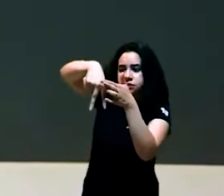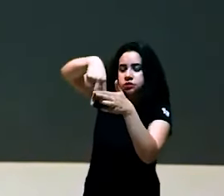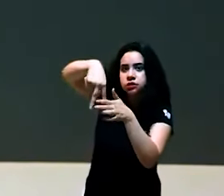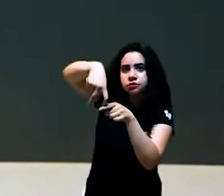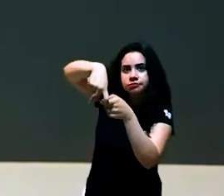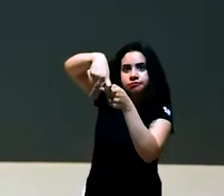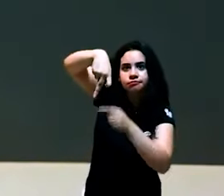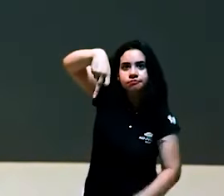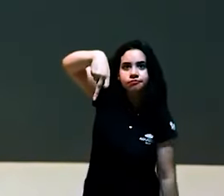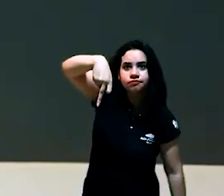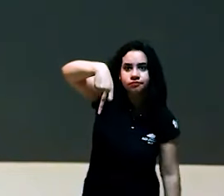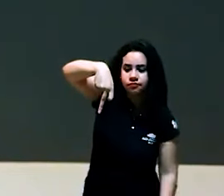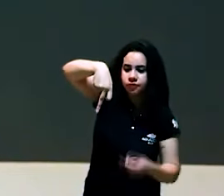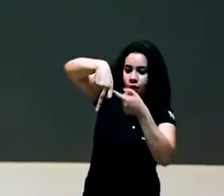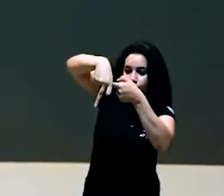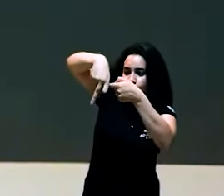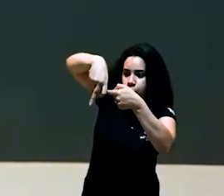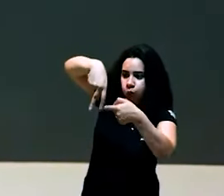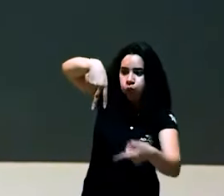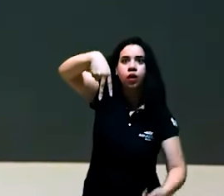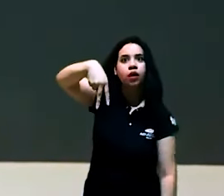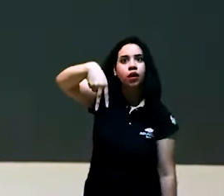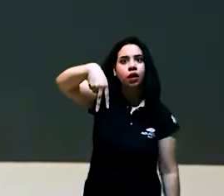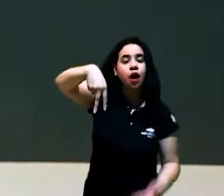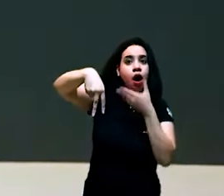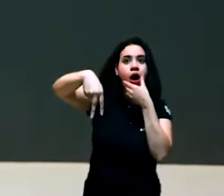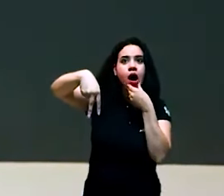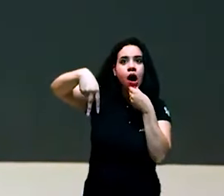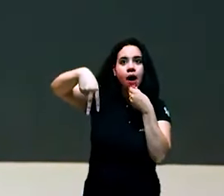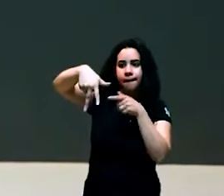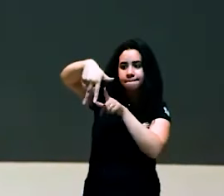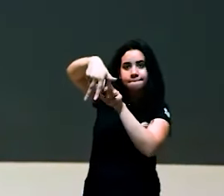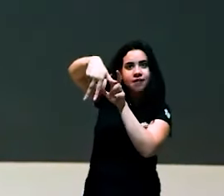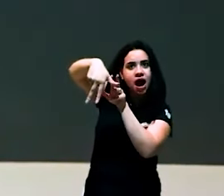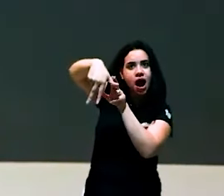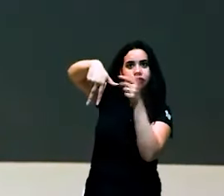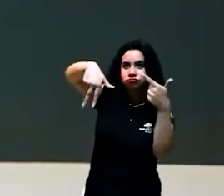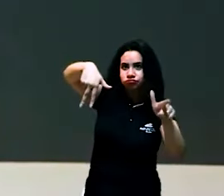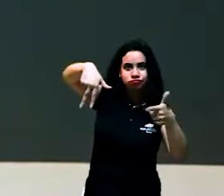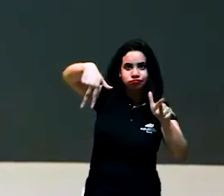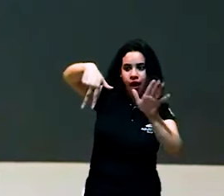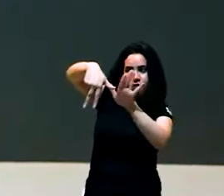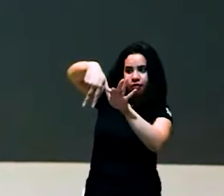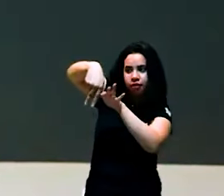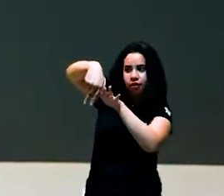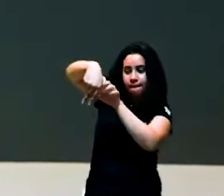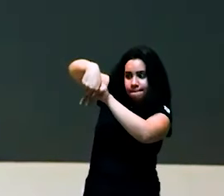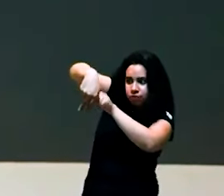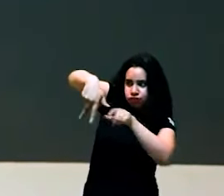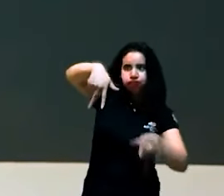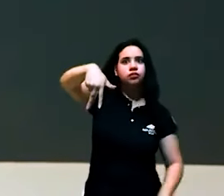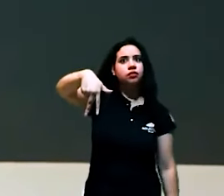crescer. Homem sem braço, o braço volvia a crescer. Homem com cara deformada, a cara